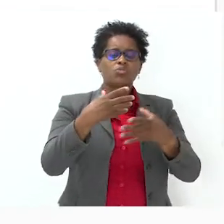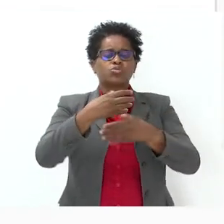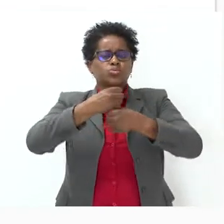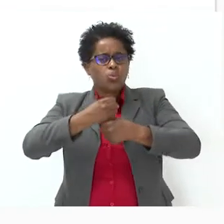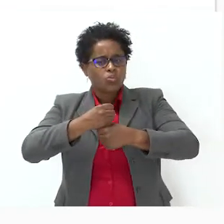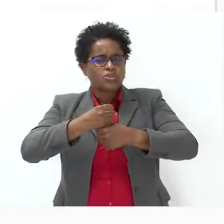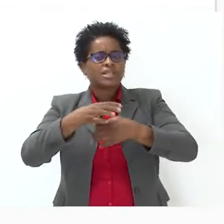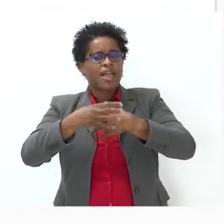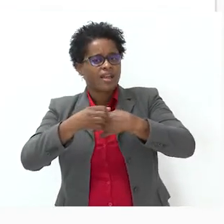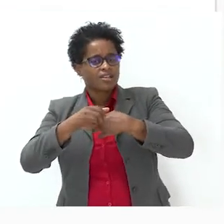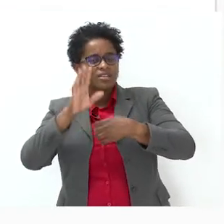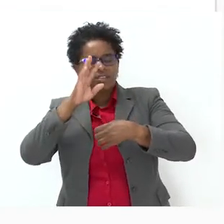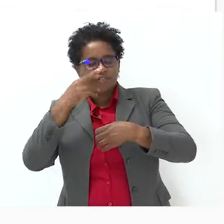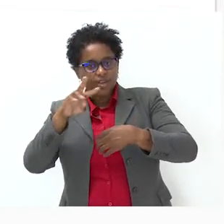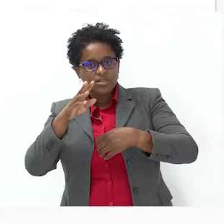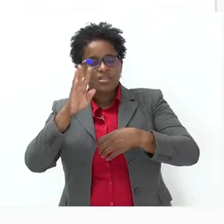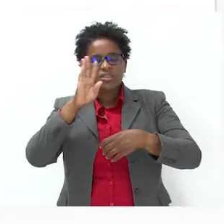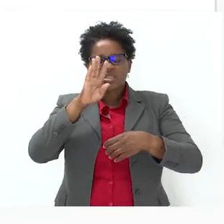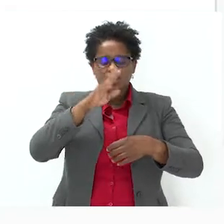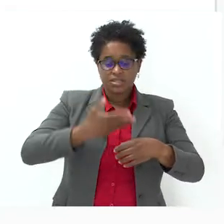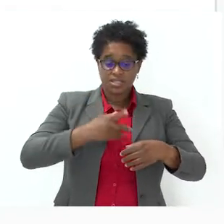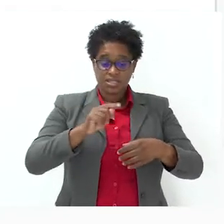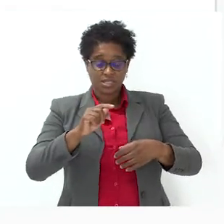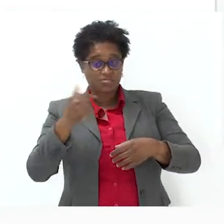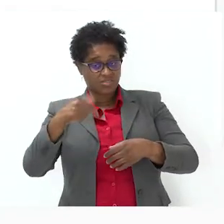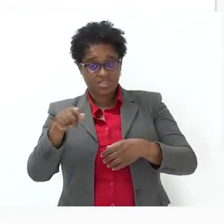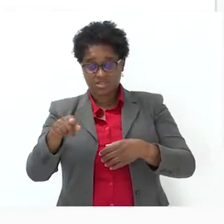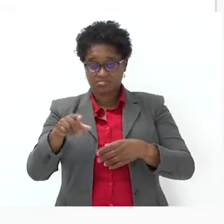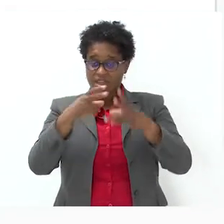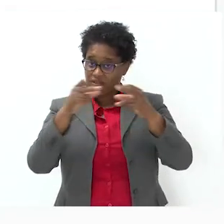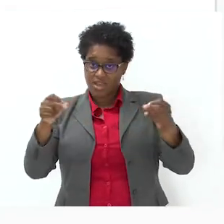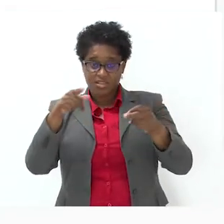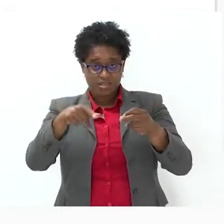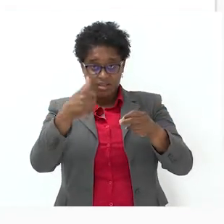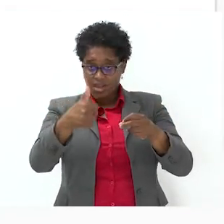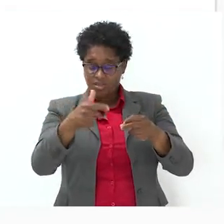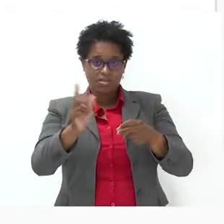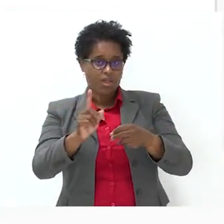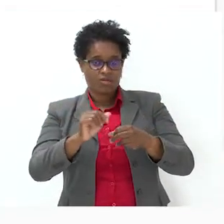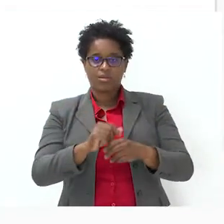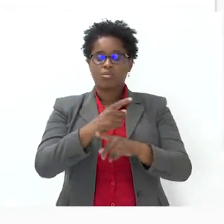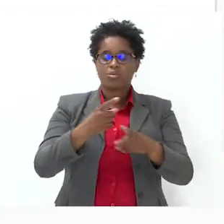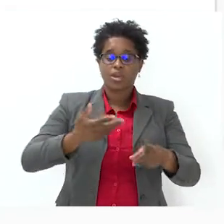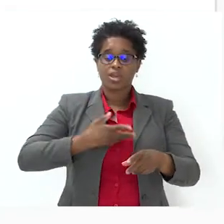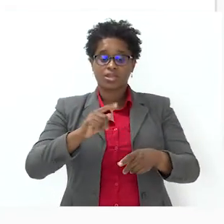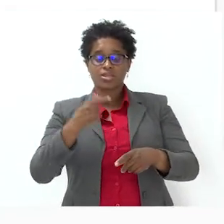Vejam, se de não estivesse aqui, a expressão ficaria correta? Não, porque